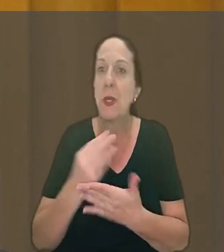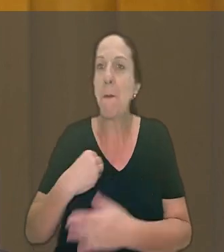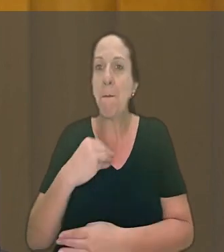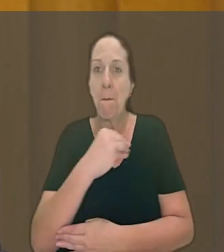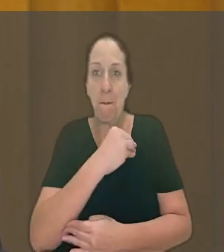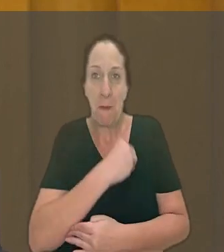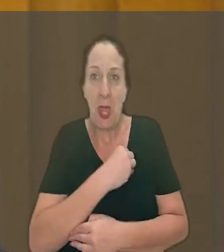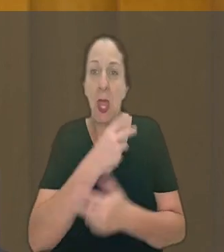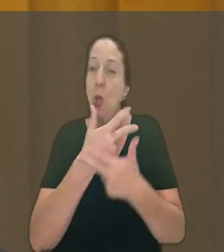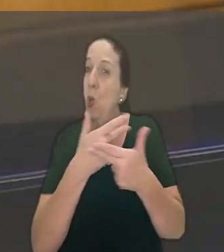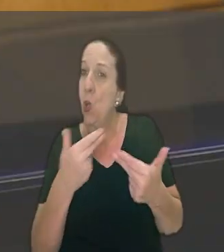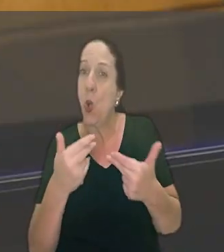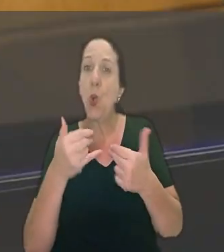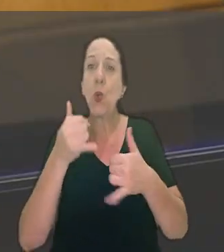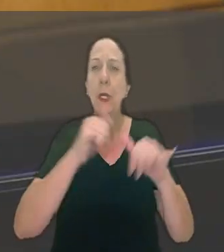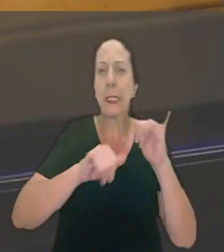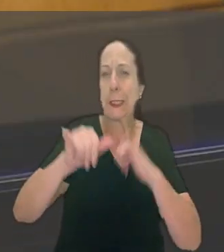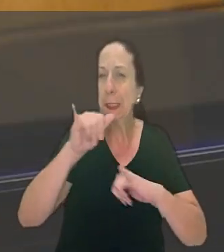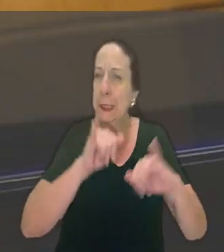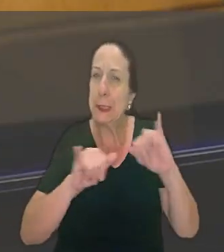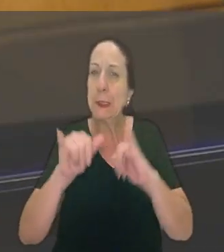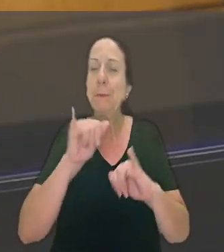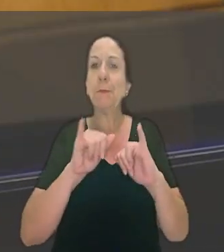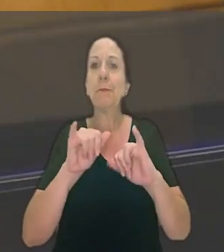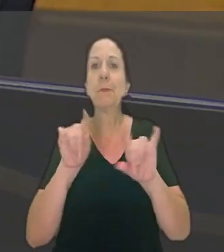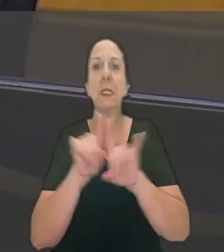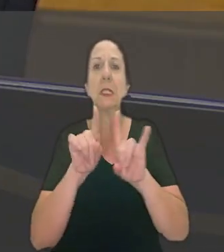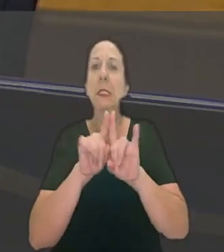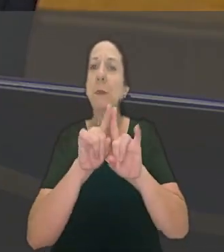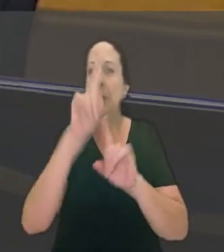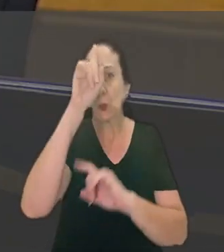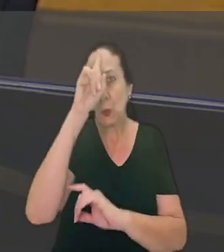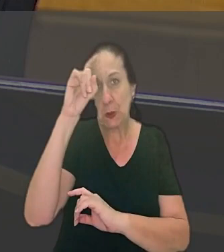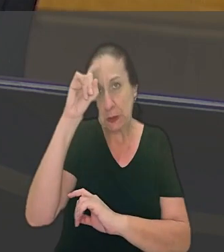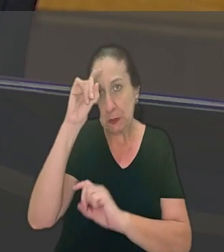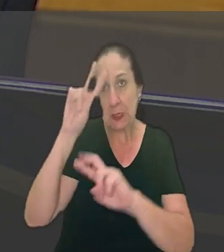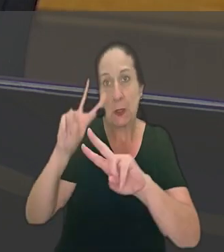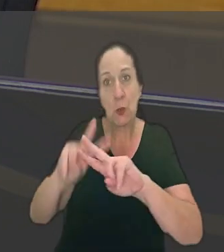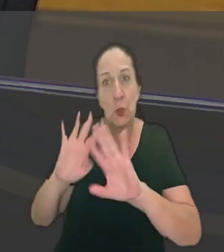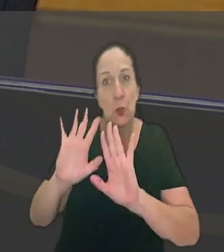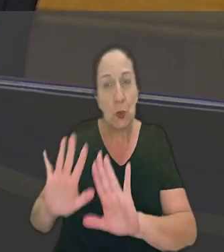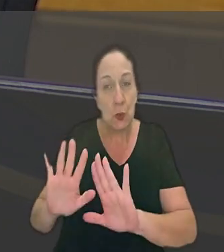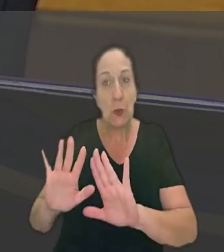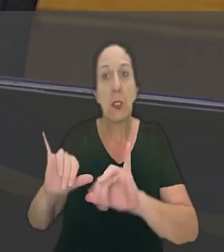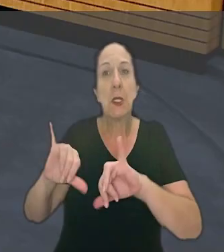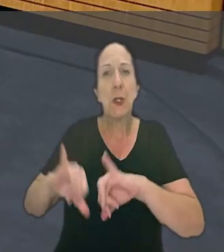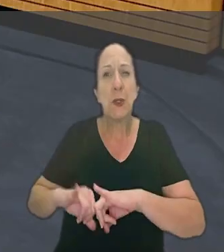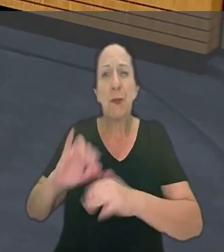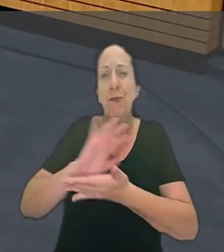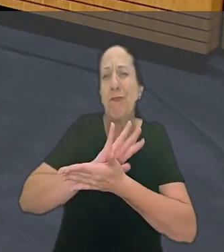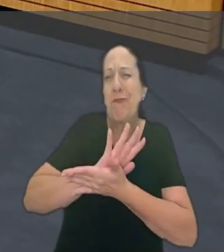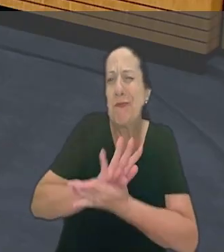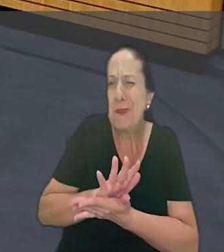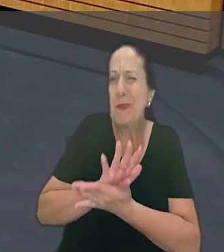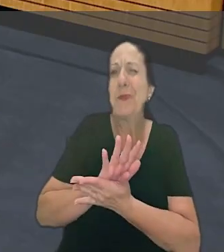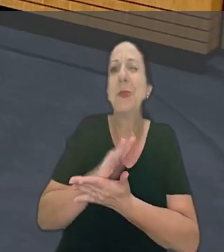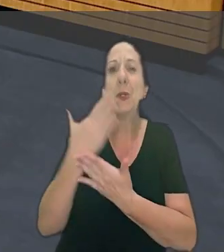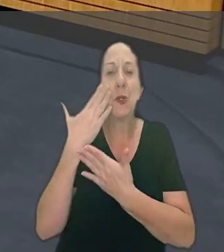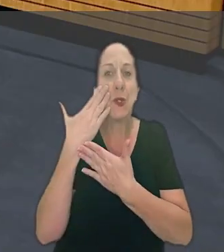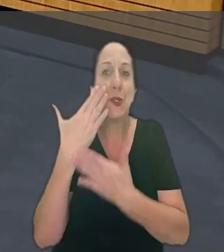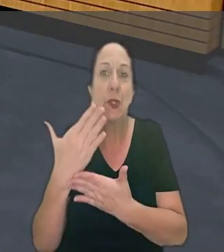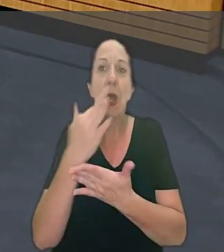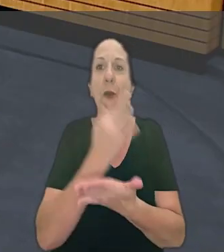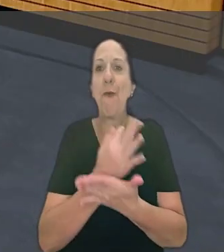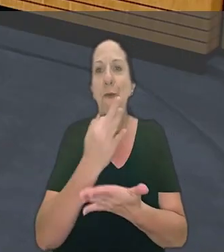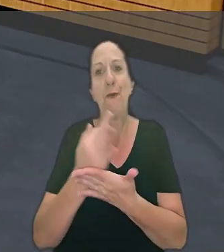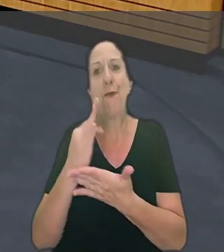periódica para consultas, procedimentos quimioterápicos e mesmo internações hospitalares, sofre atos de